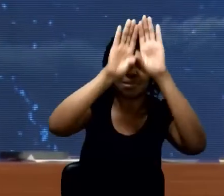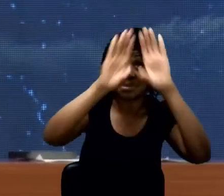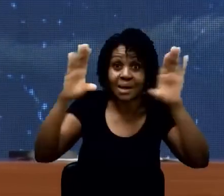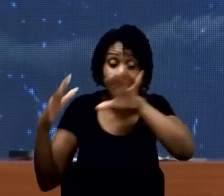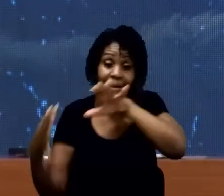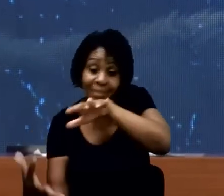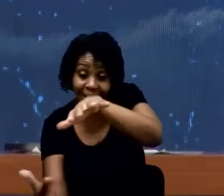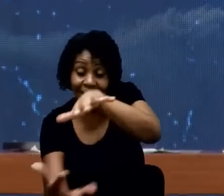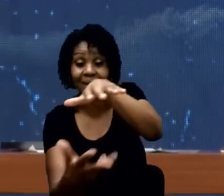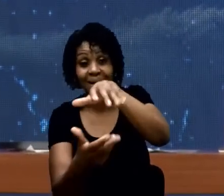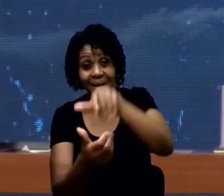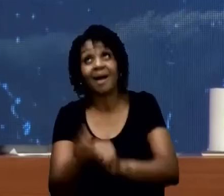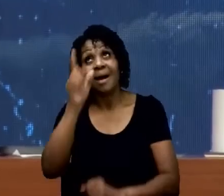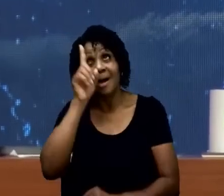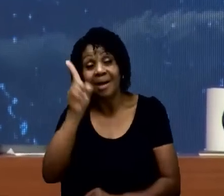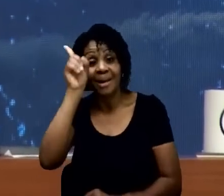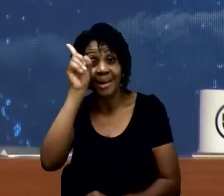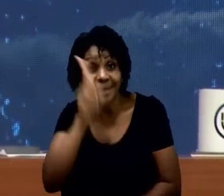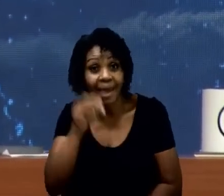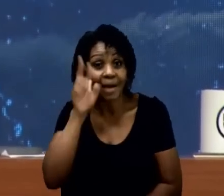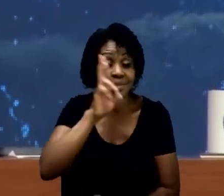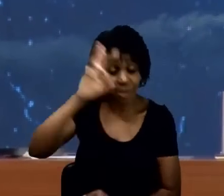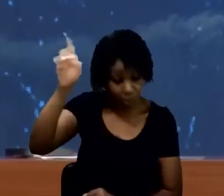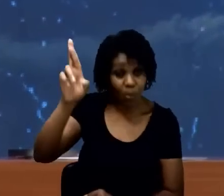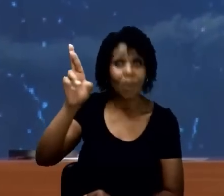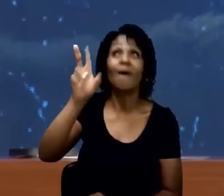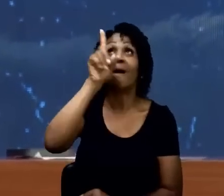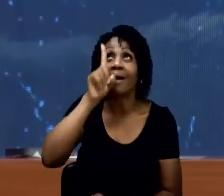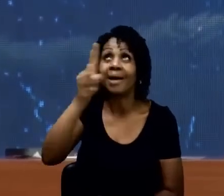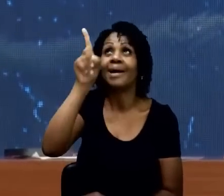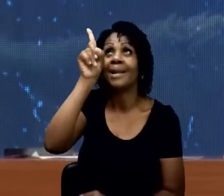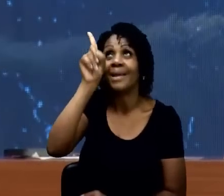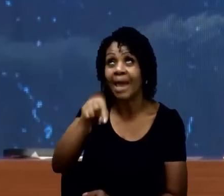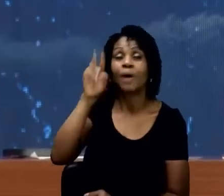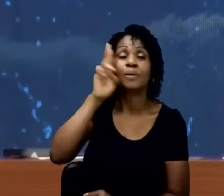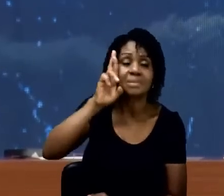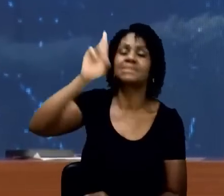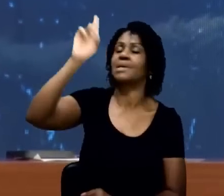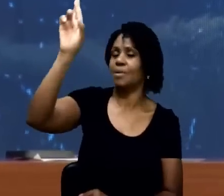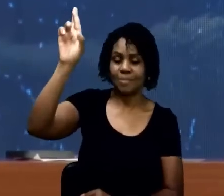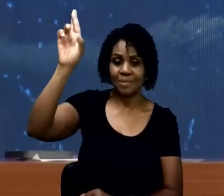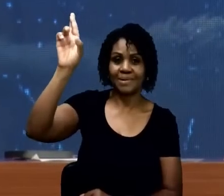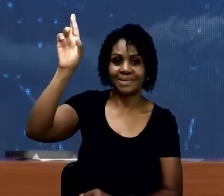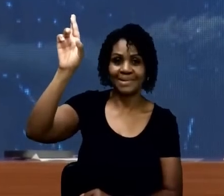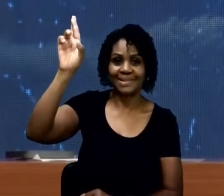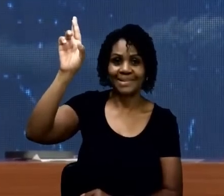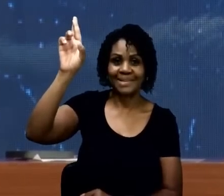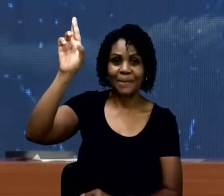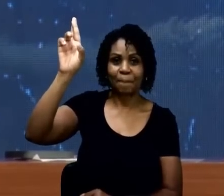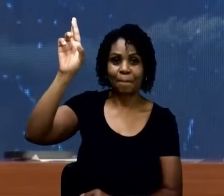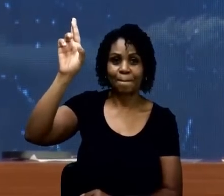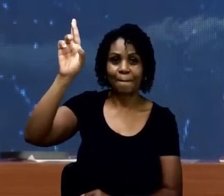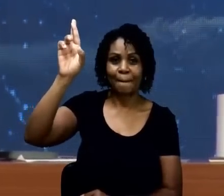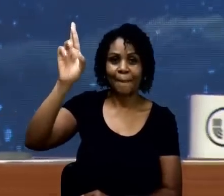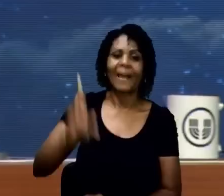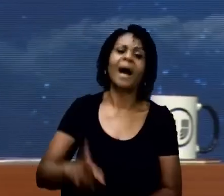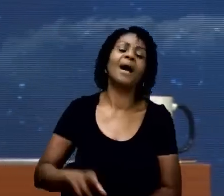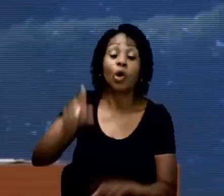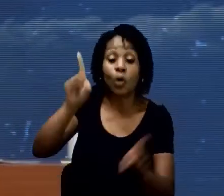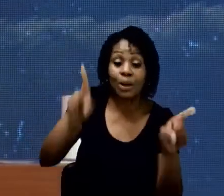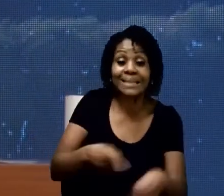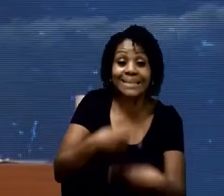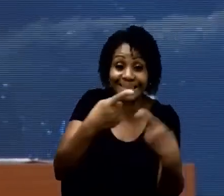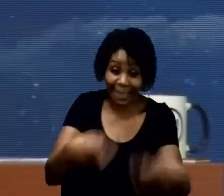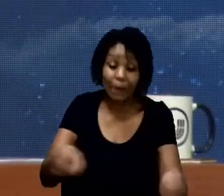e da terra. Ele é o senhor. Você pode dizer. Ele é o senhor. Ele é o senhor. Deco. Puxa aquela música.